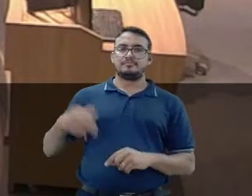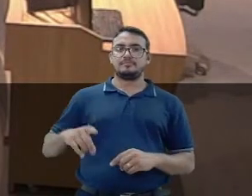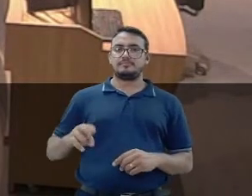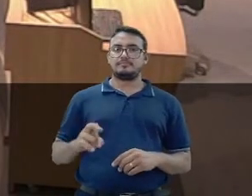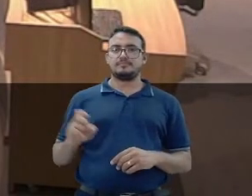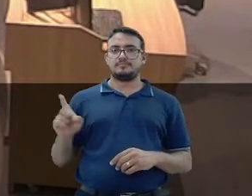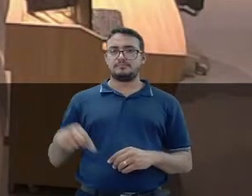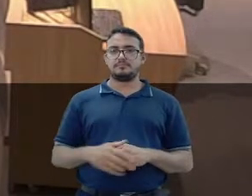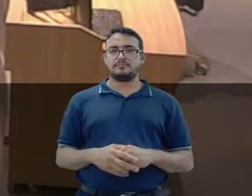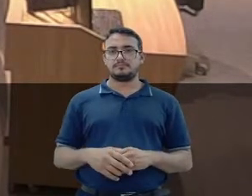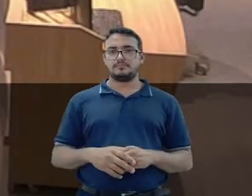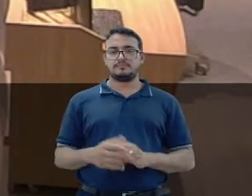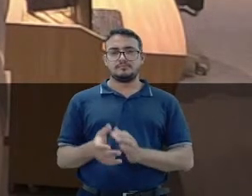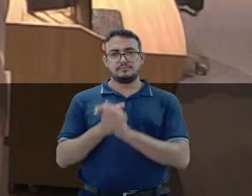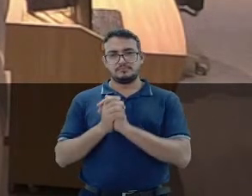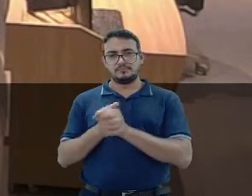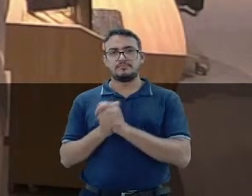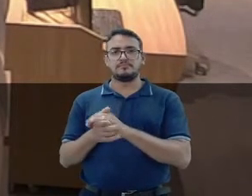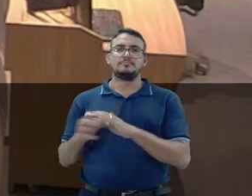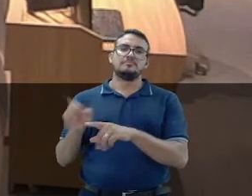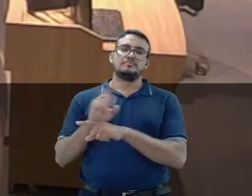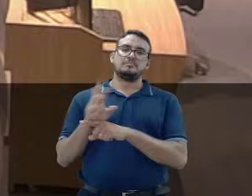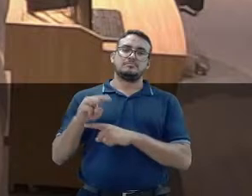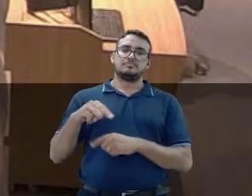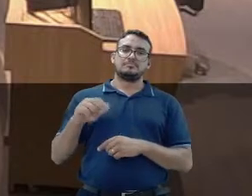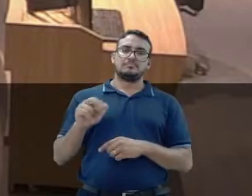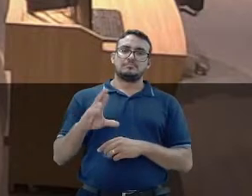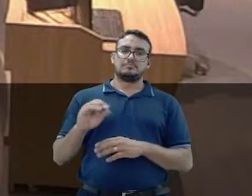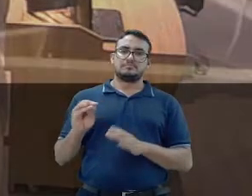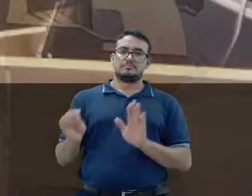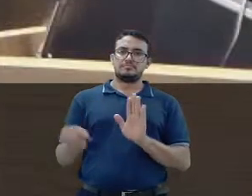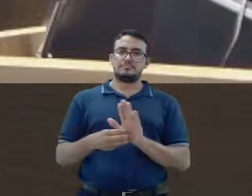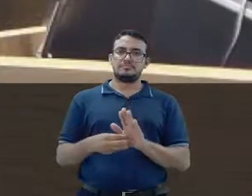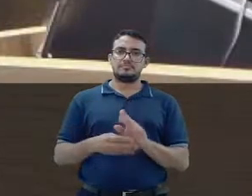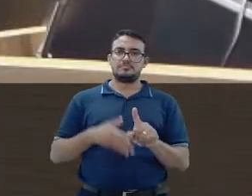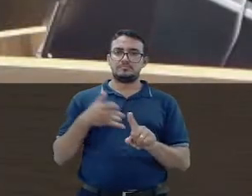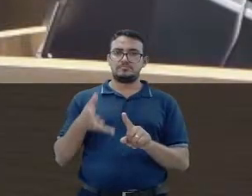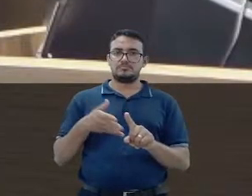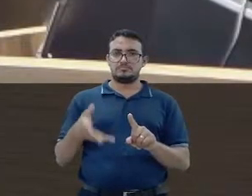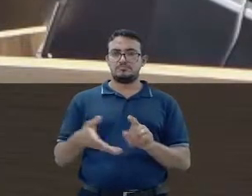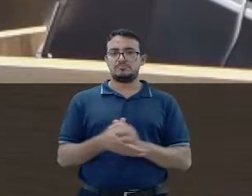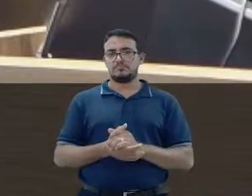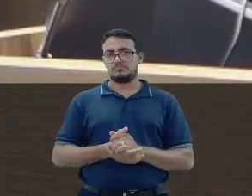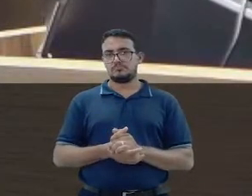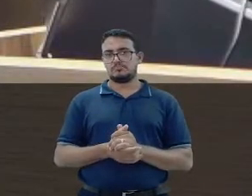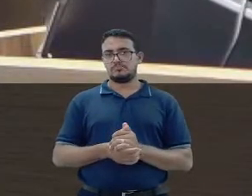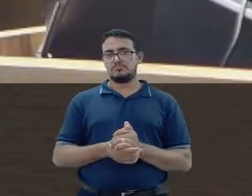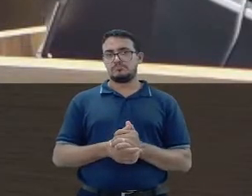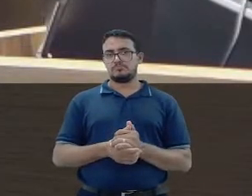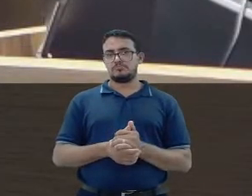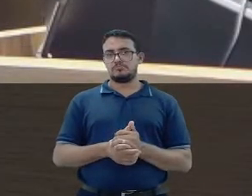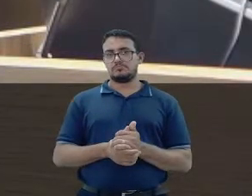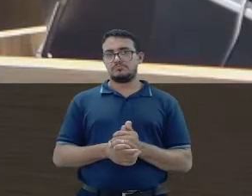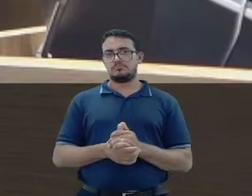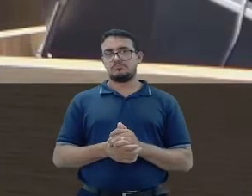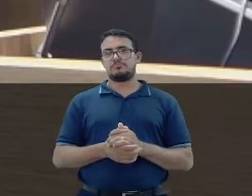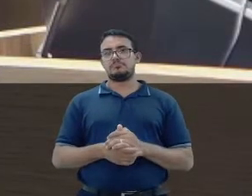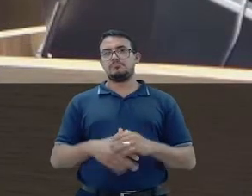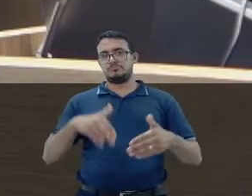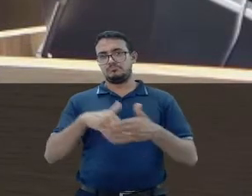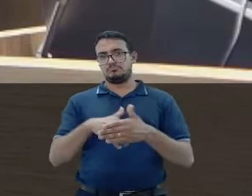senhor presidente. Cumprimento o doutor Marco Antônio, inscrito para sustentação oral. Vou antecipar a proposta de voto, doutor